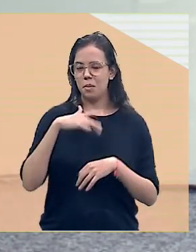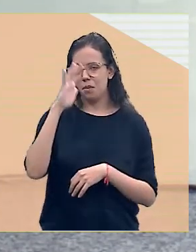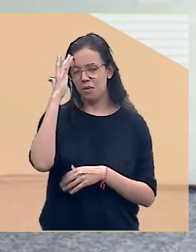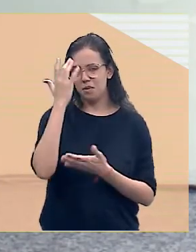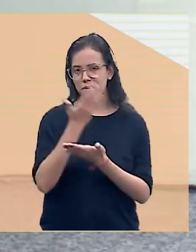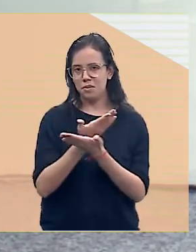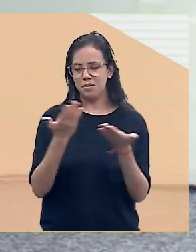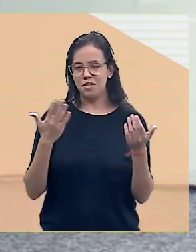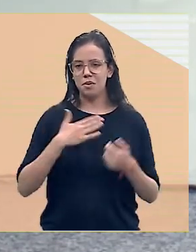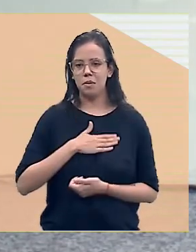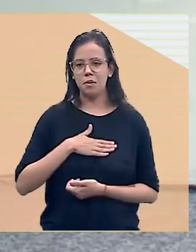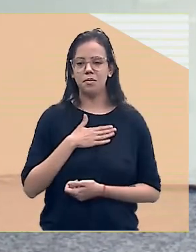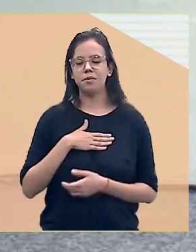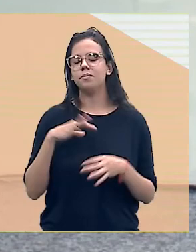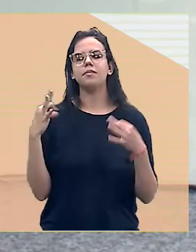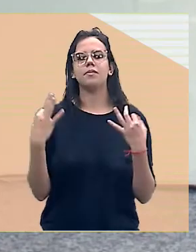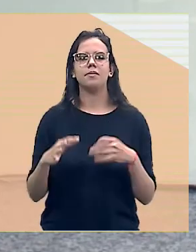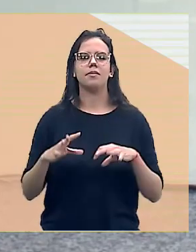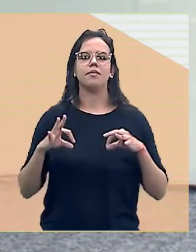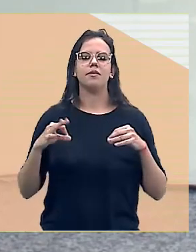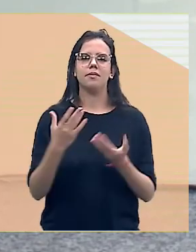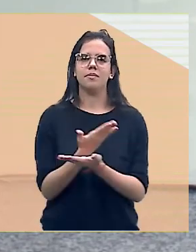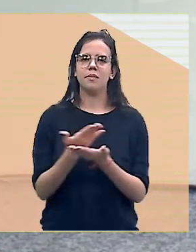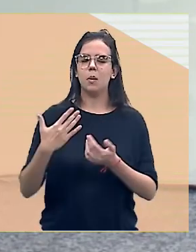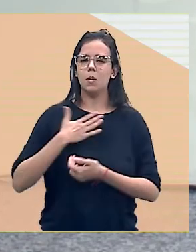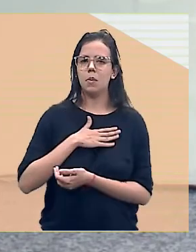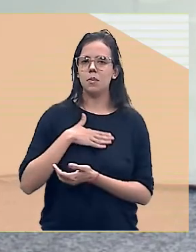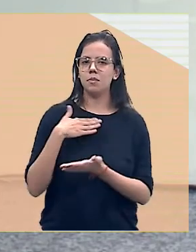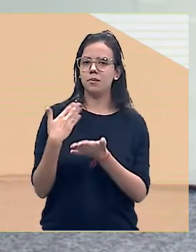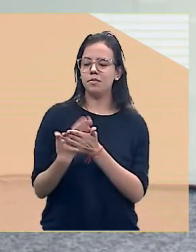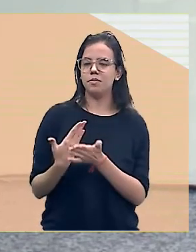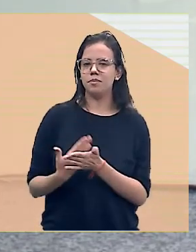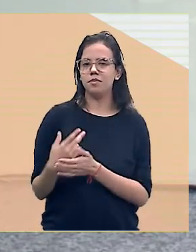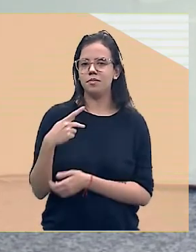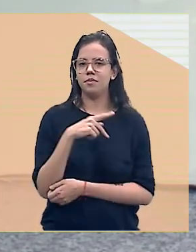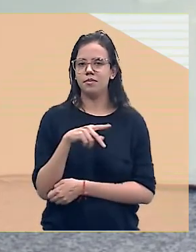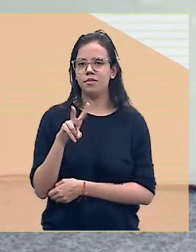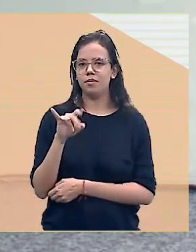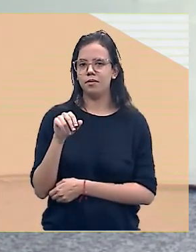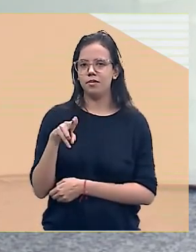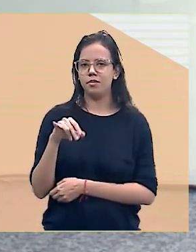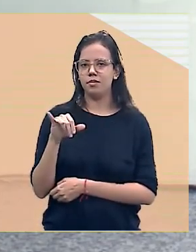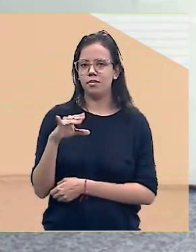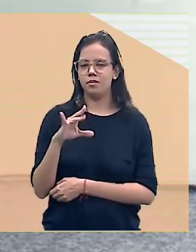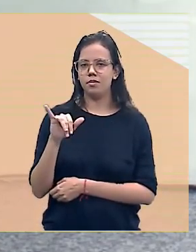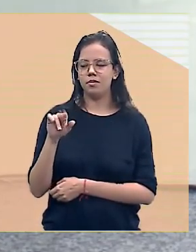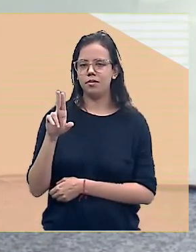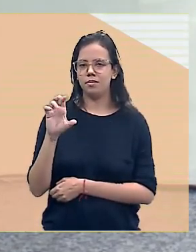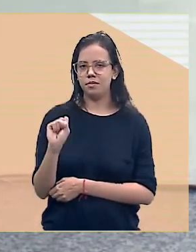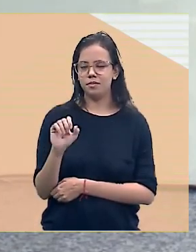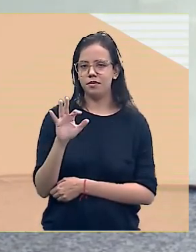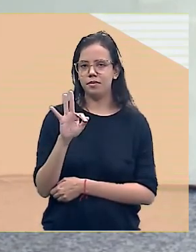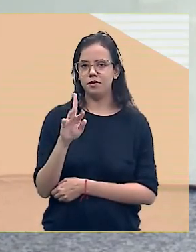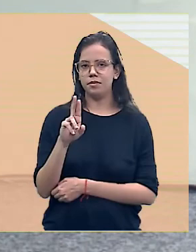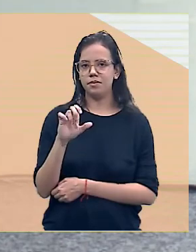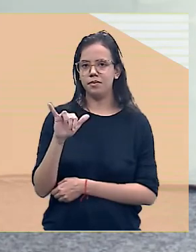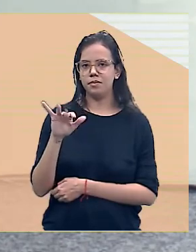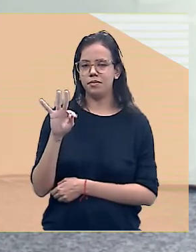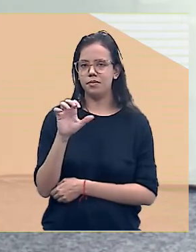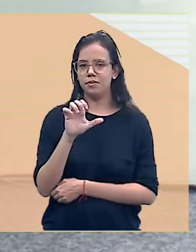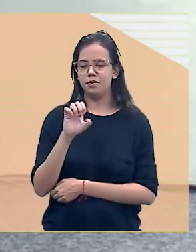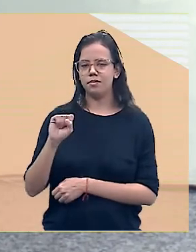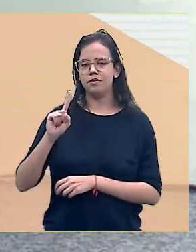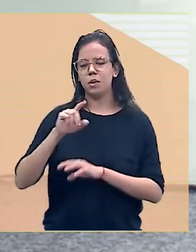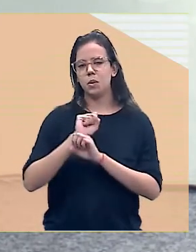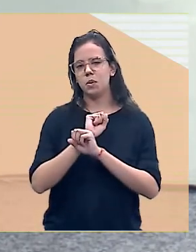gostaram né todos vocês gostaram aí da aula do professor Vinícius não é a Vinícius Freitas é um